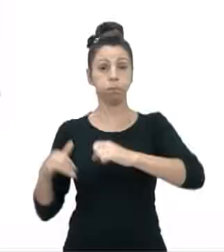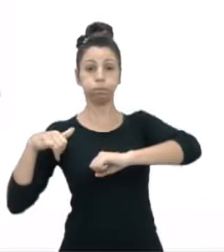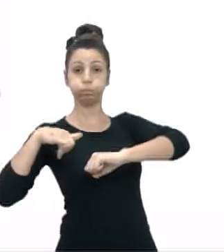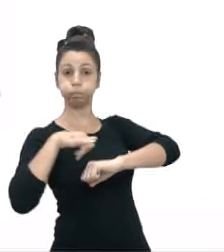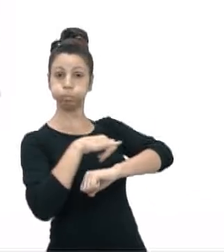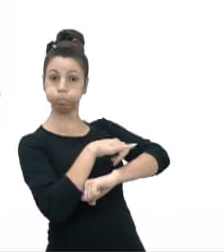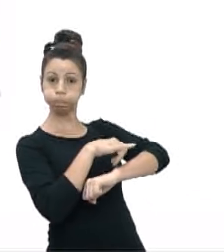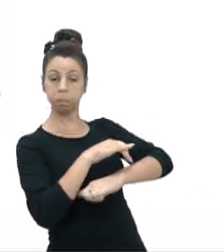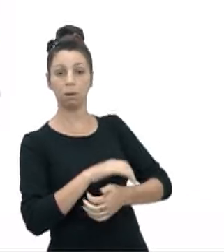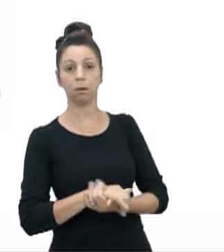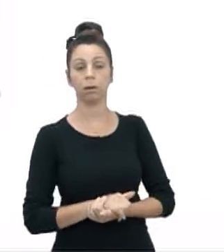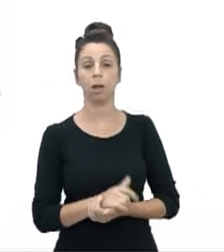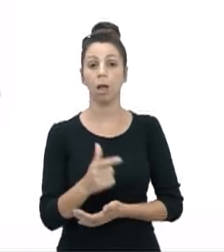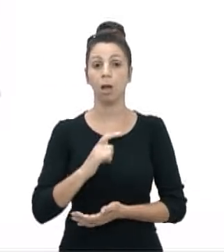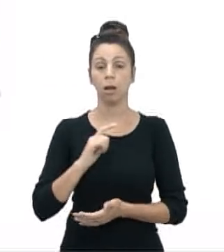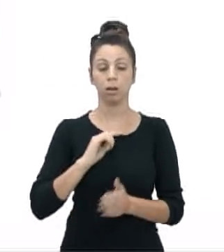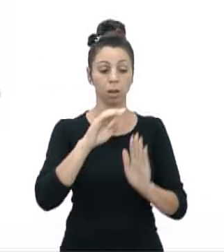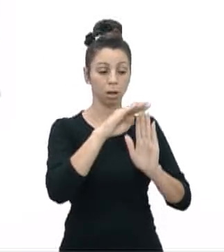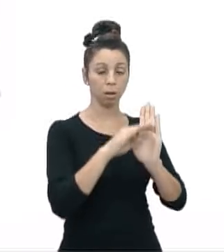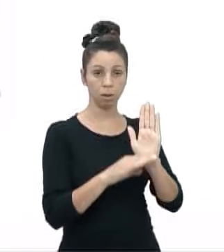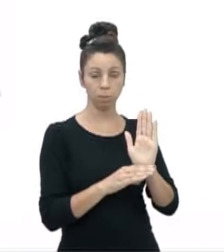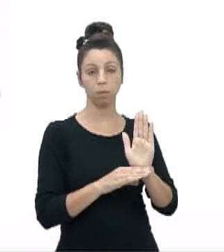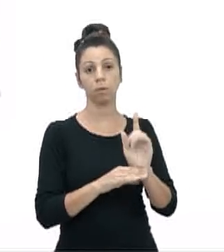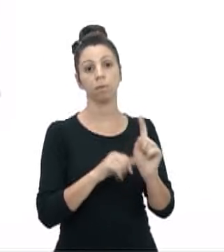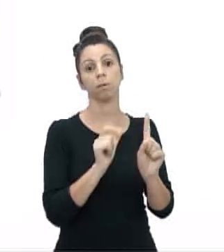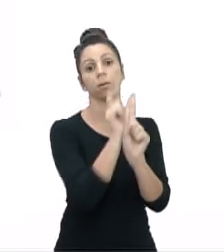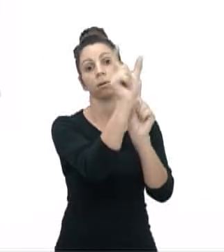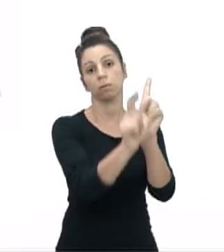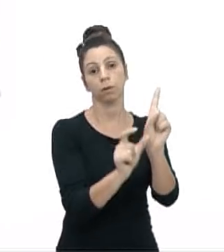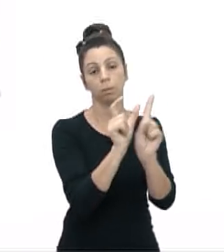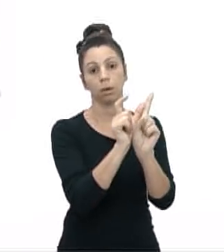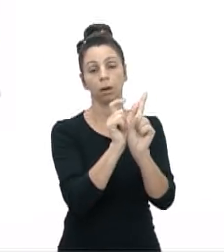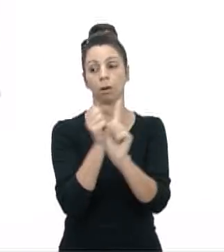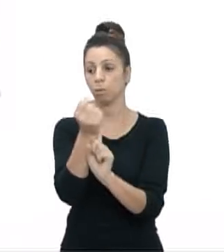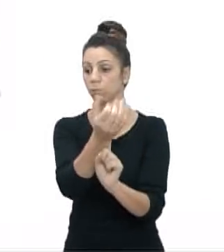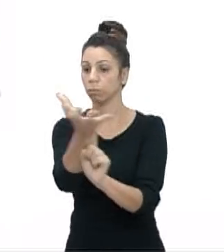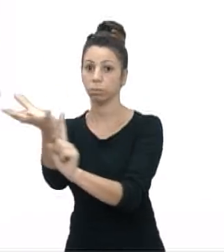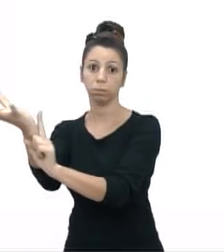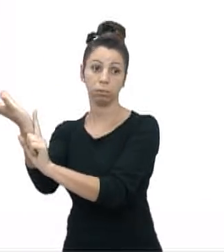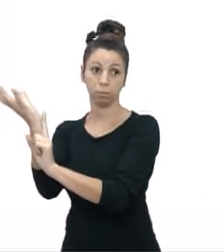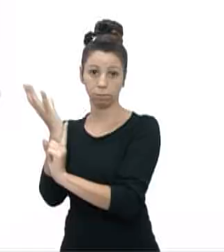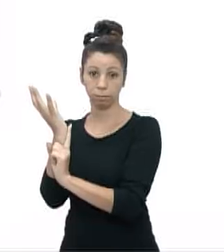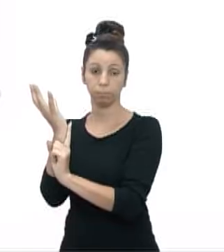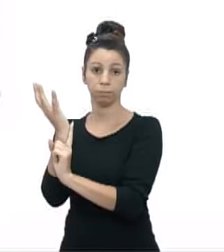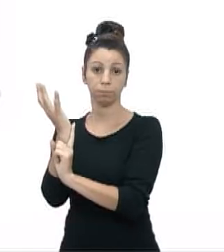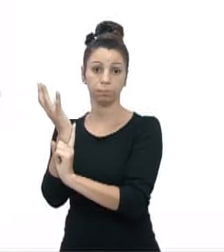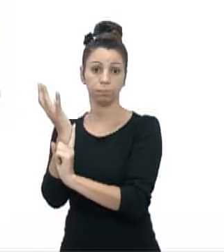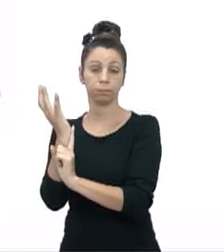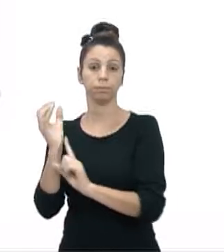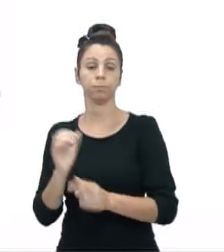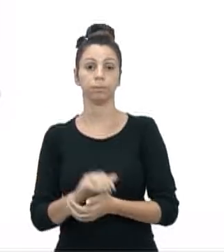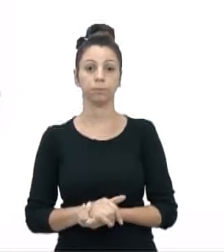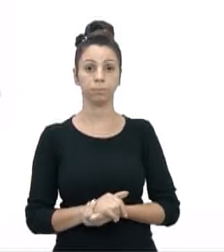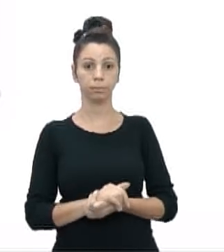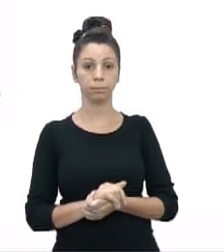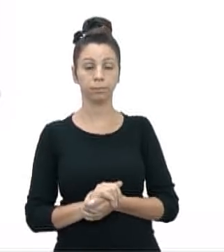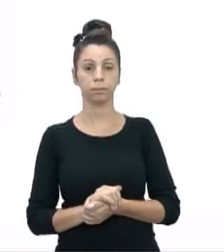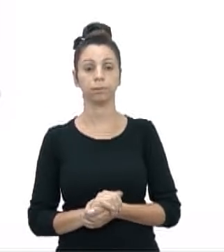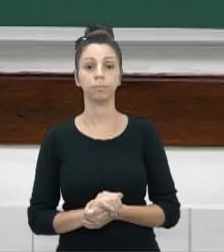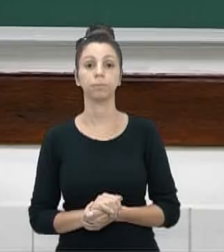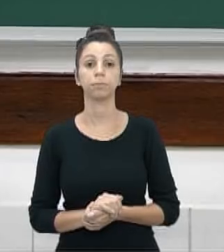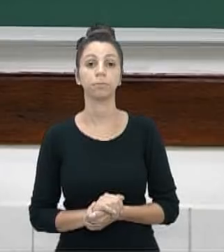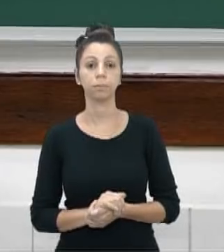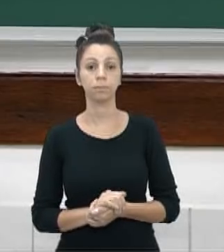então os elementos, né, verbais do discurso verbal, que são as palavras, temos os elementos do discurso não verbal, que são as